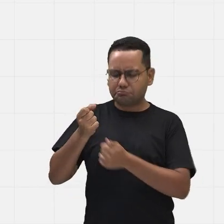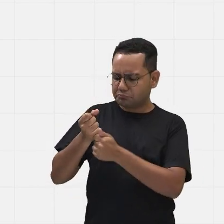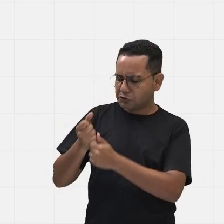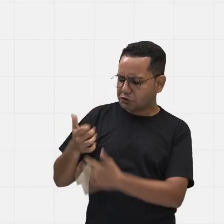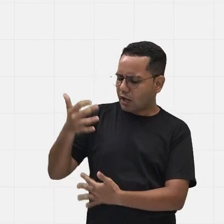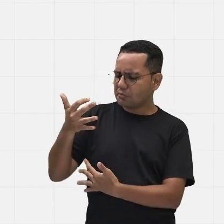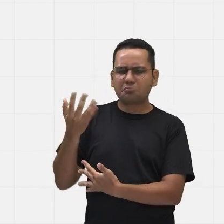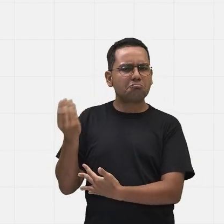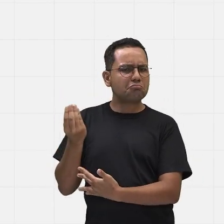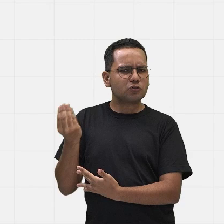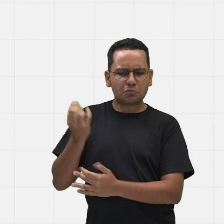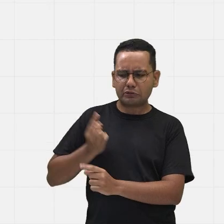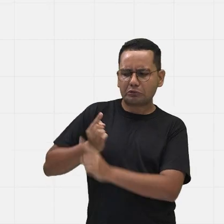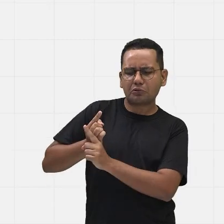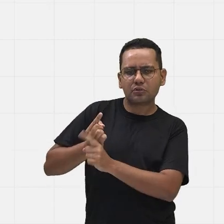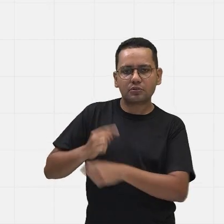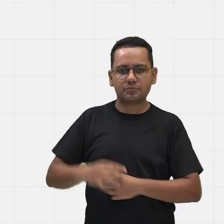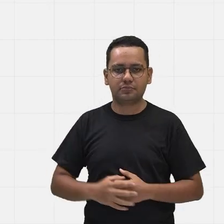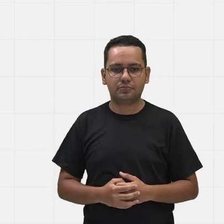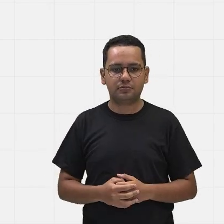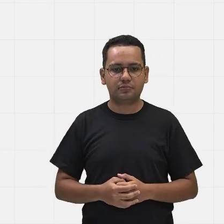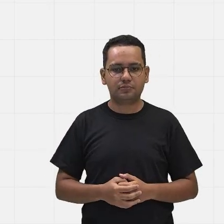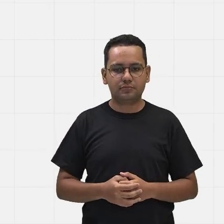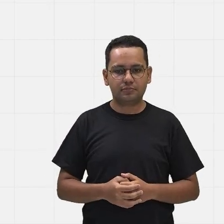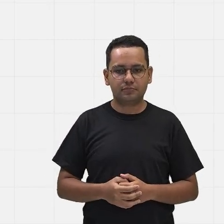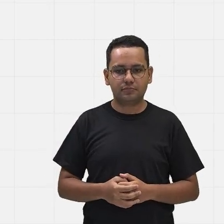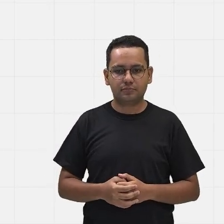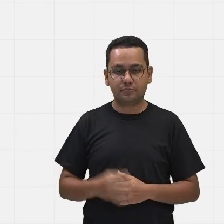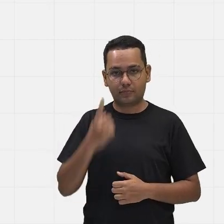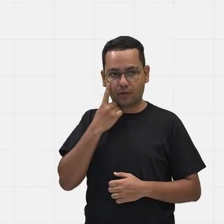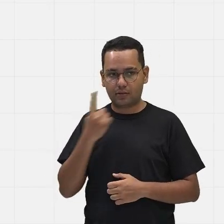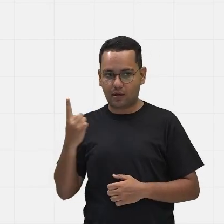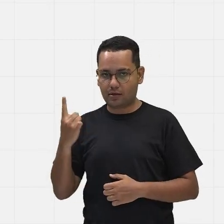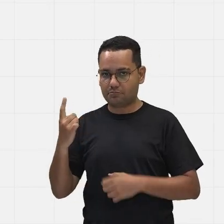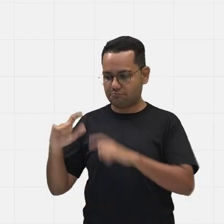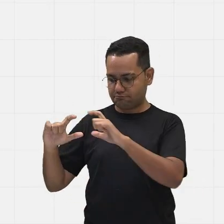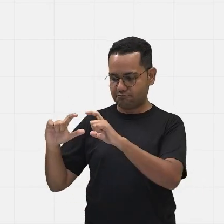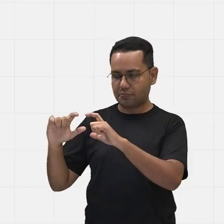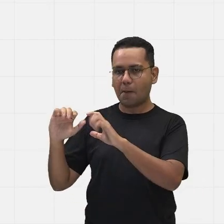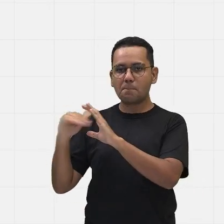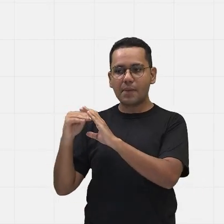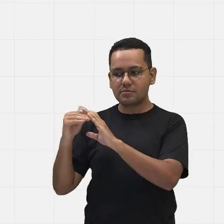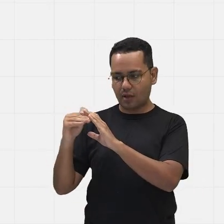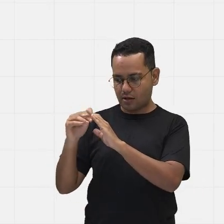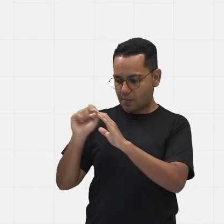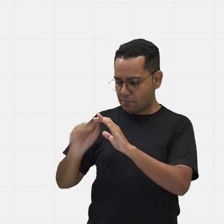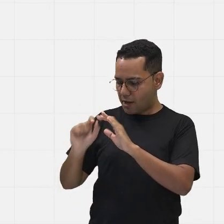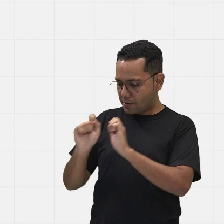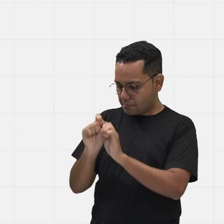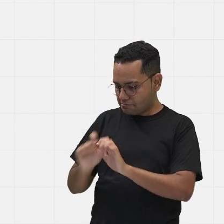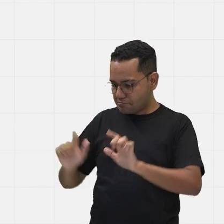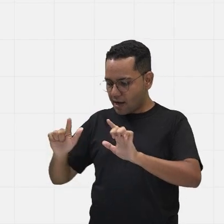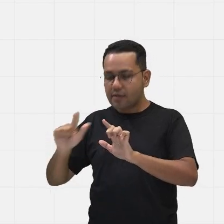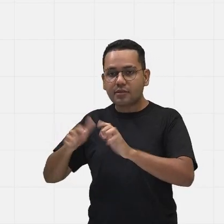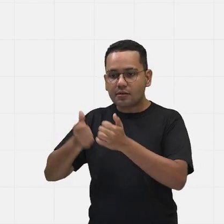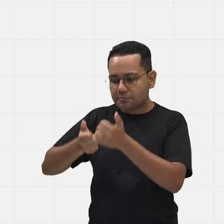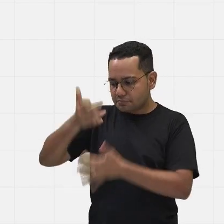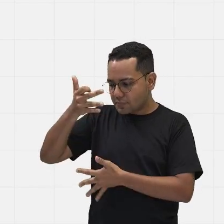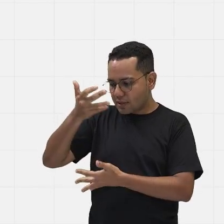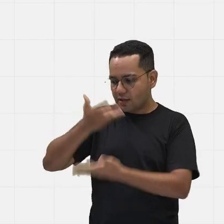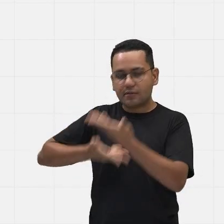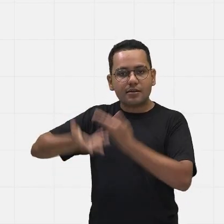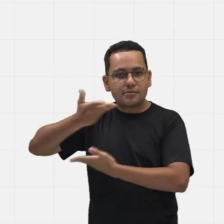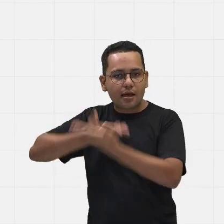é que eu faço? Você vai clicar nesse ícone de mensagem para abrir o chat. E lá você pode interagir com as